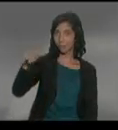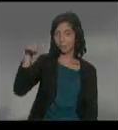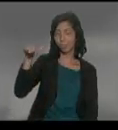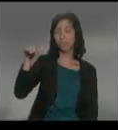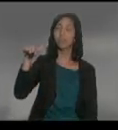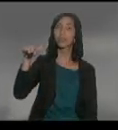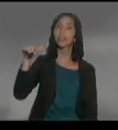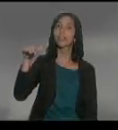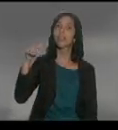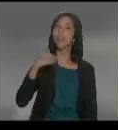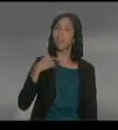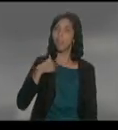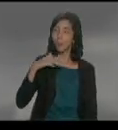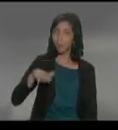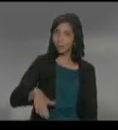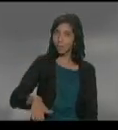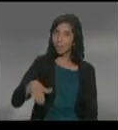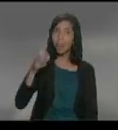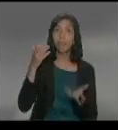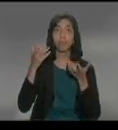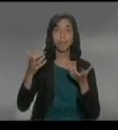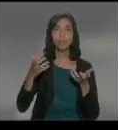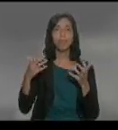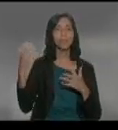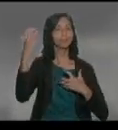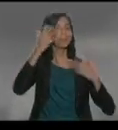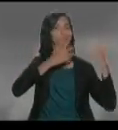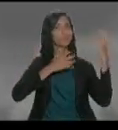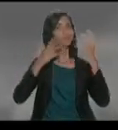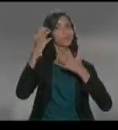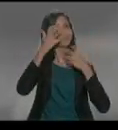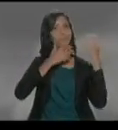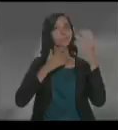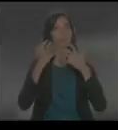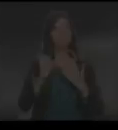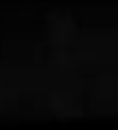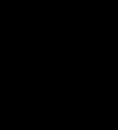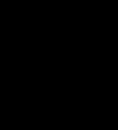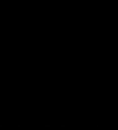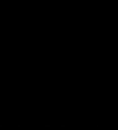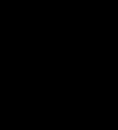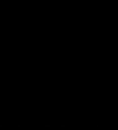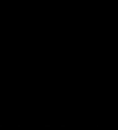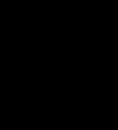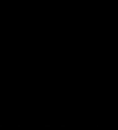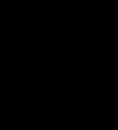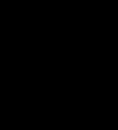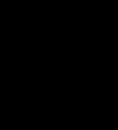Quando eu crescer, eu vou querer ser uma cantora.